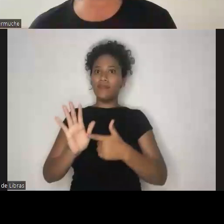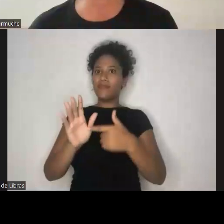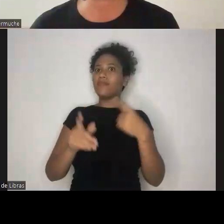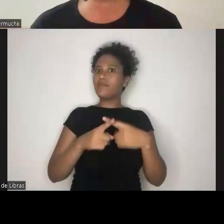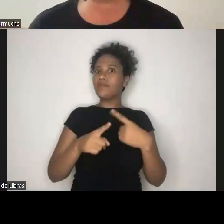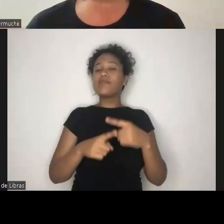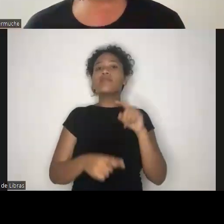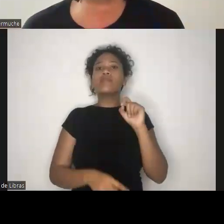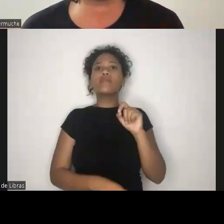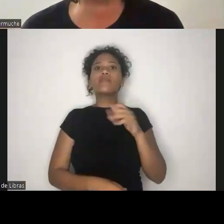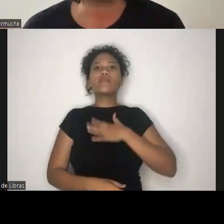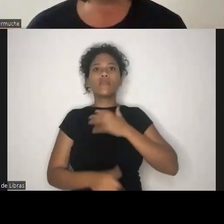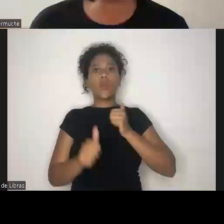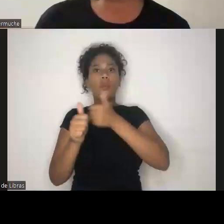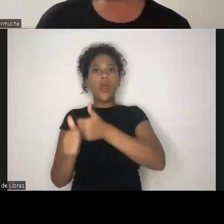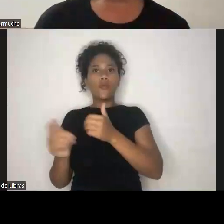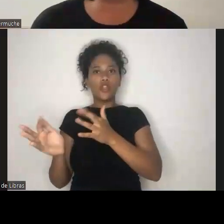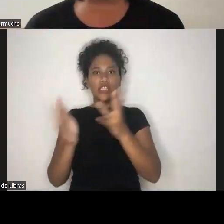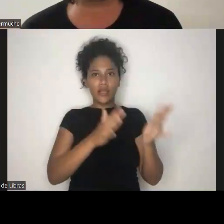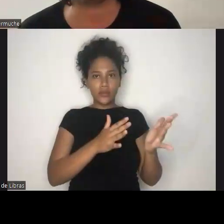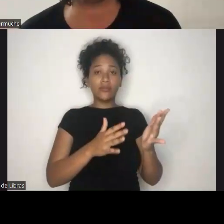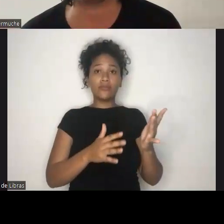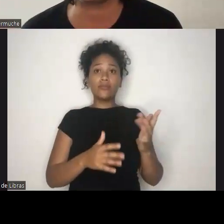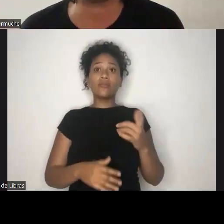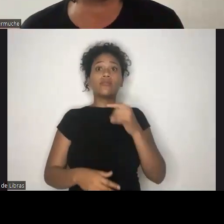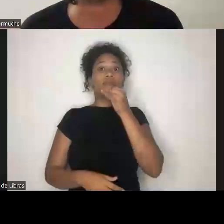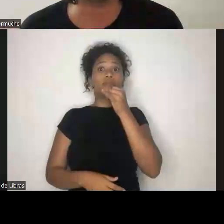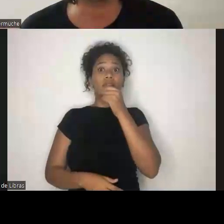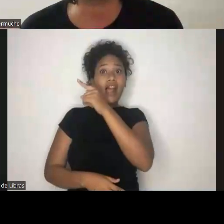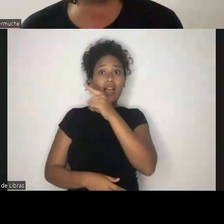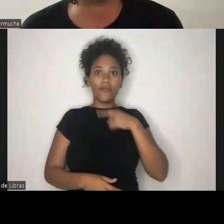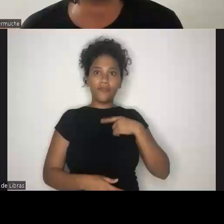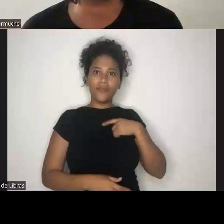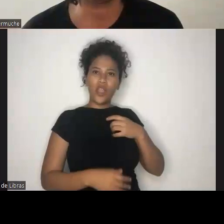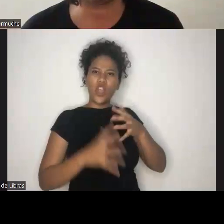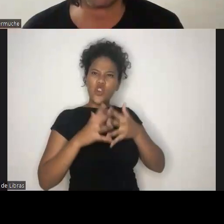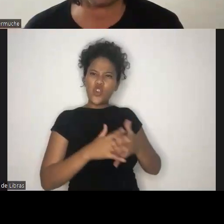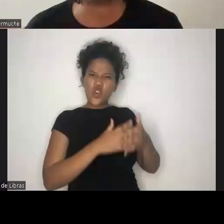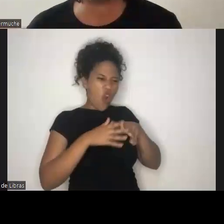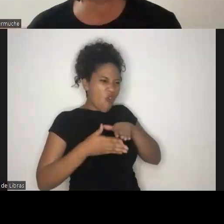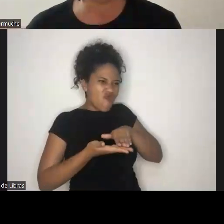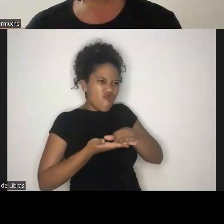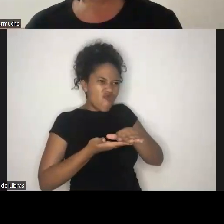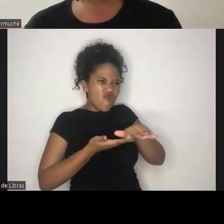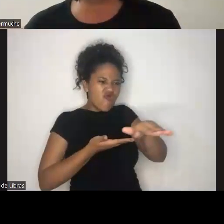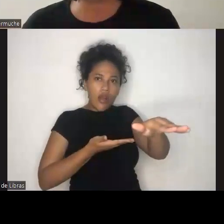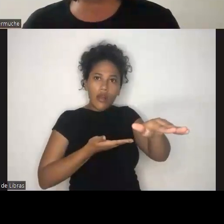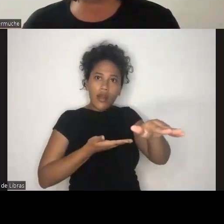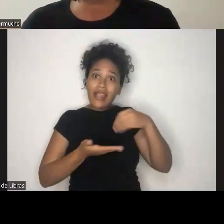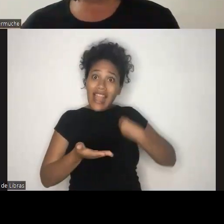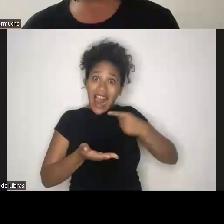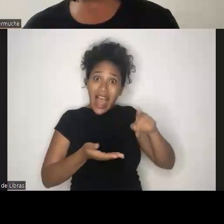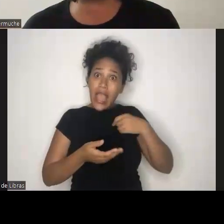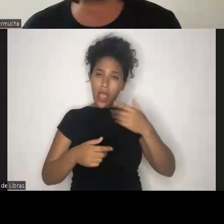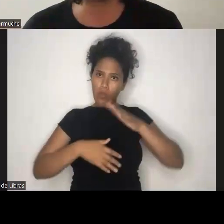a gente gosta de acompanhar os processos e quando o trator tava lá para fazer a primeira rua da cidade eu tirei a foto então assim